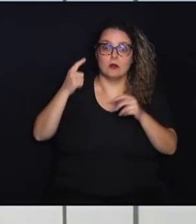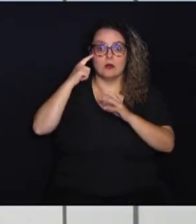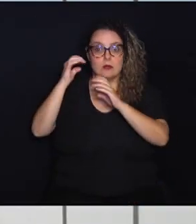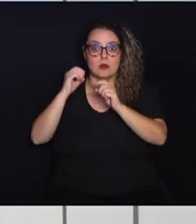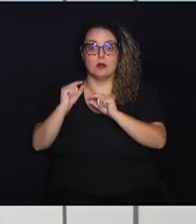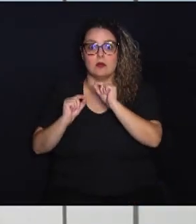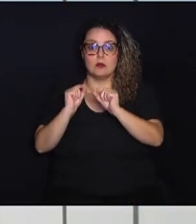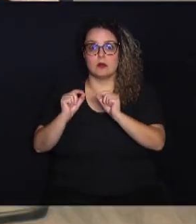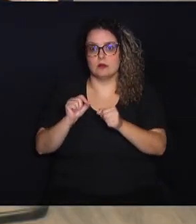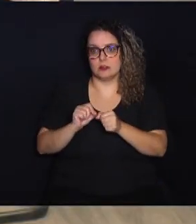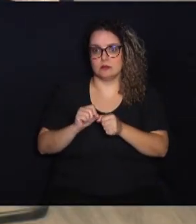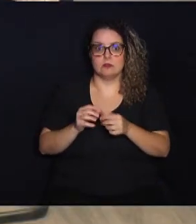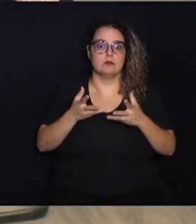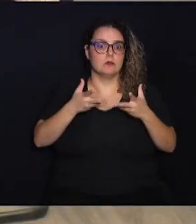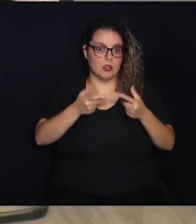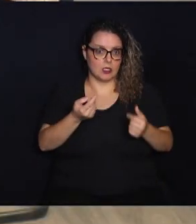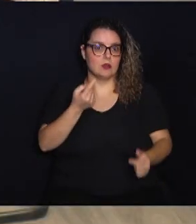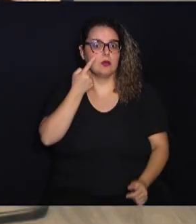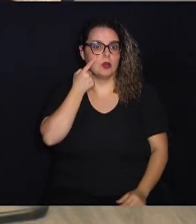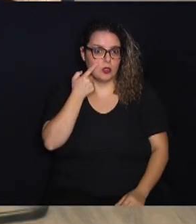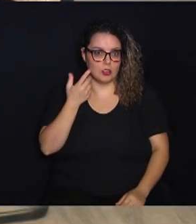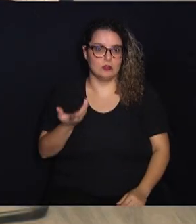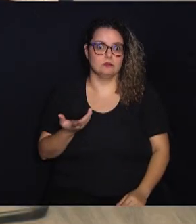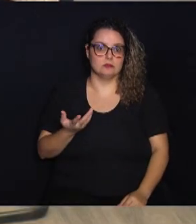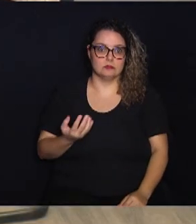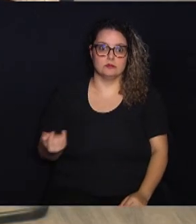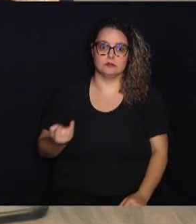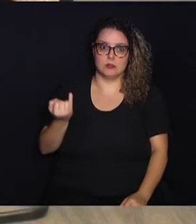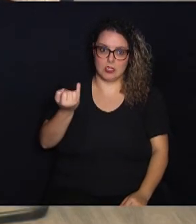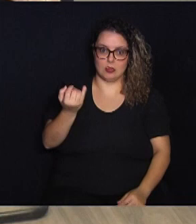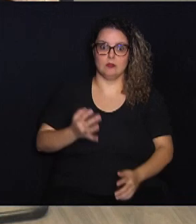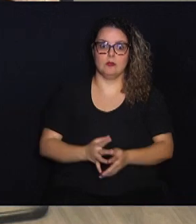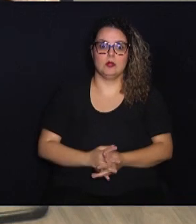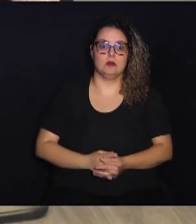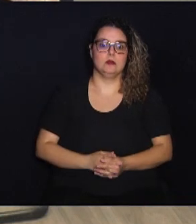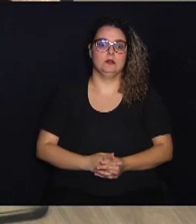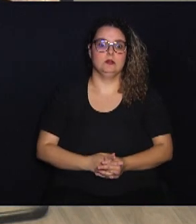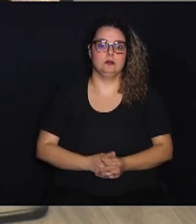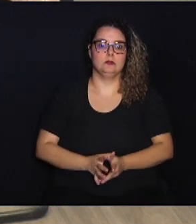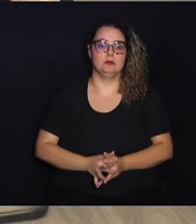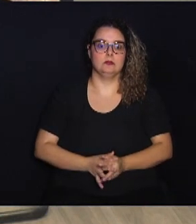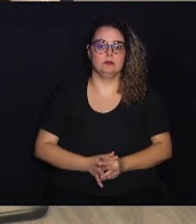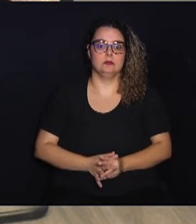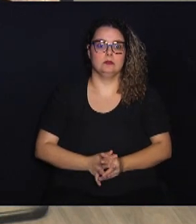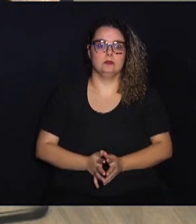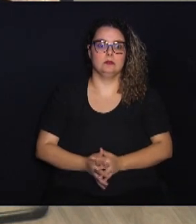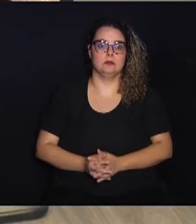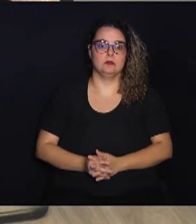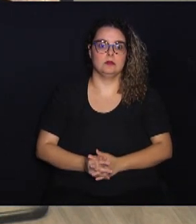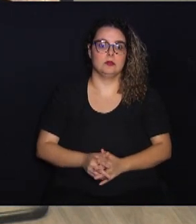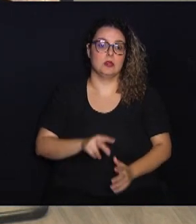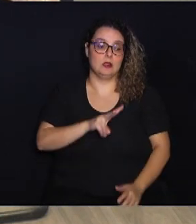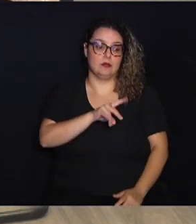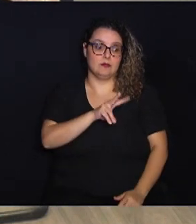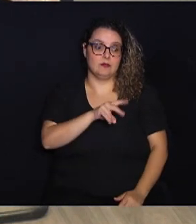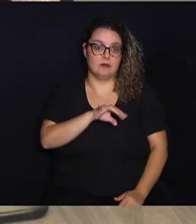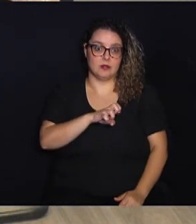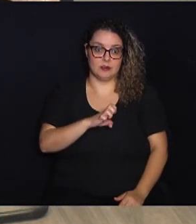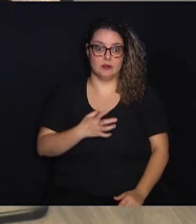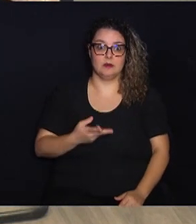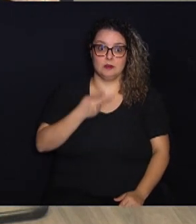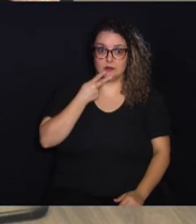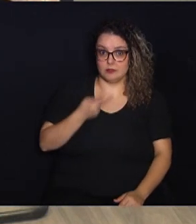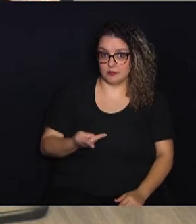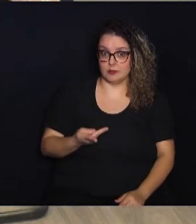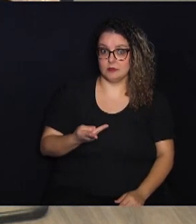fazer. Maravilha, olha só, gente, muito importante a pontuação que a Viviane fez aqui